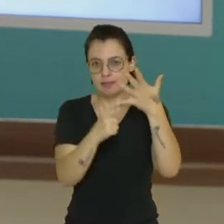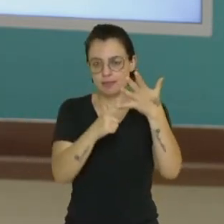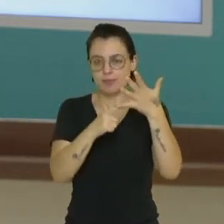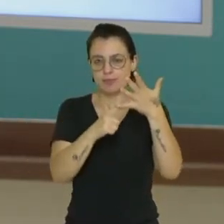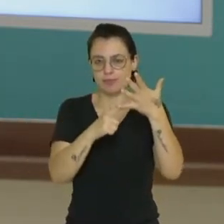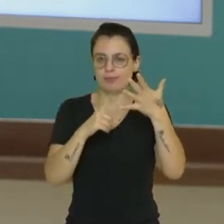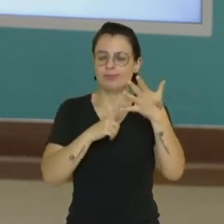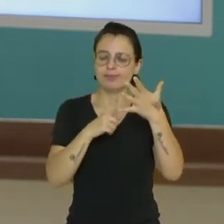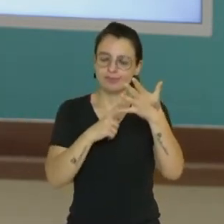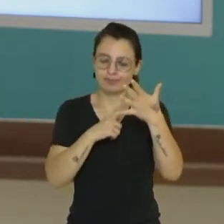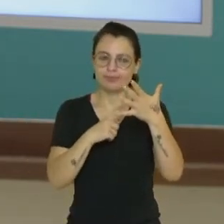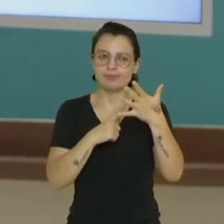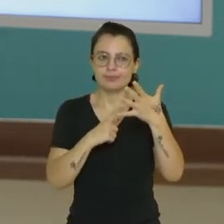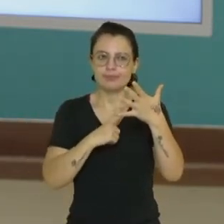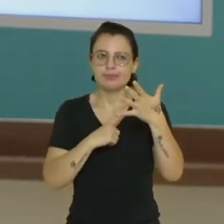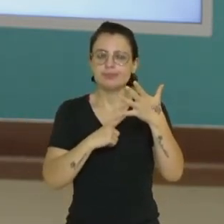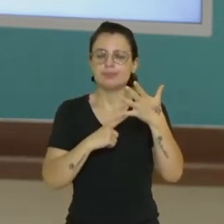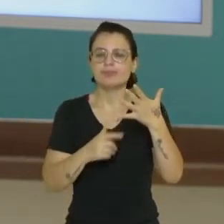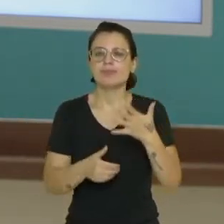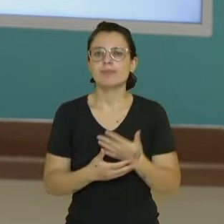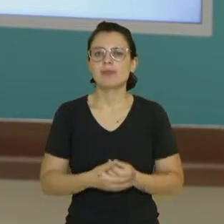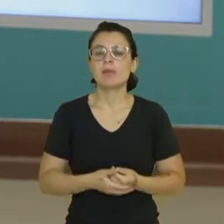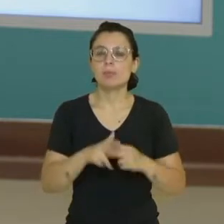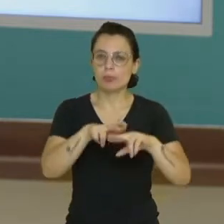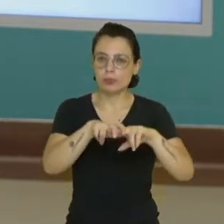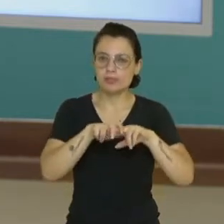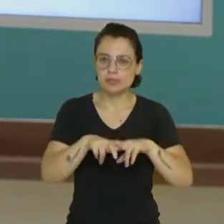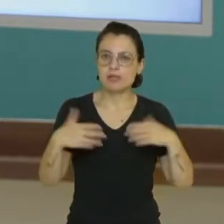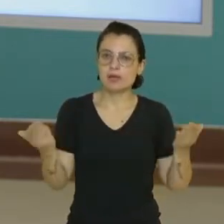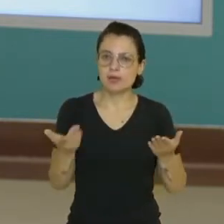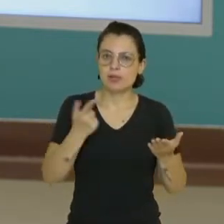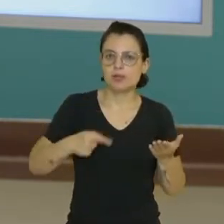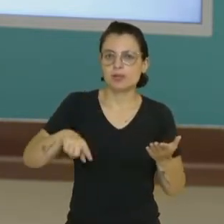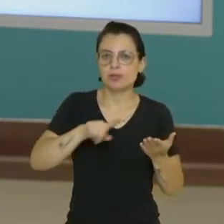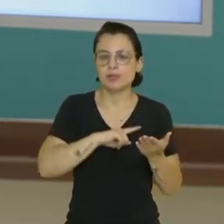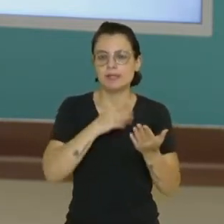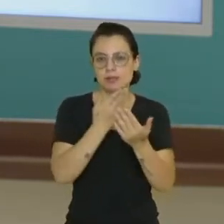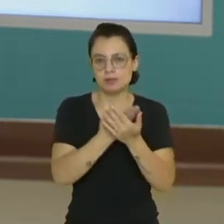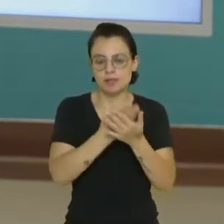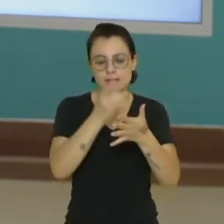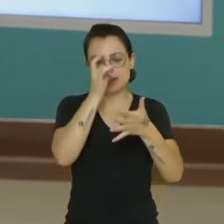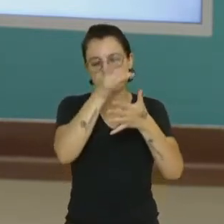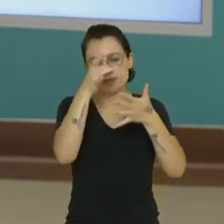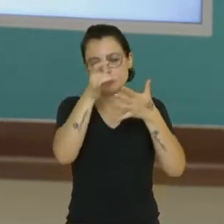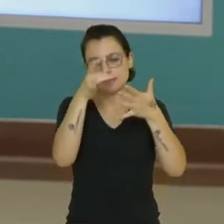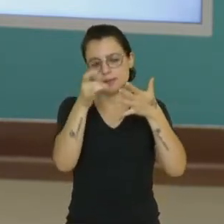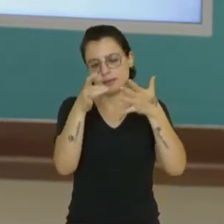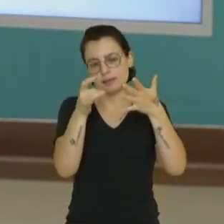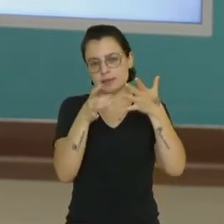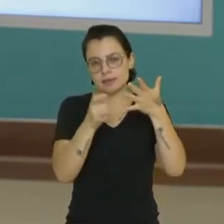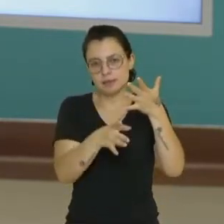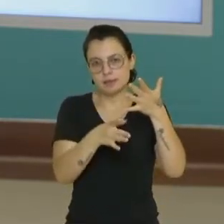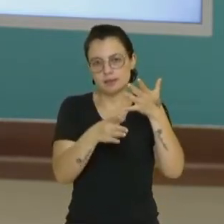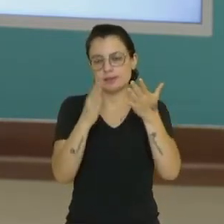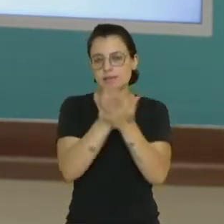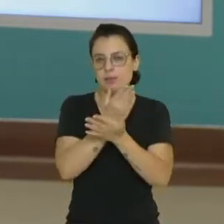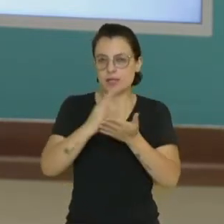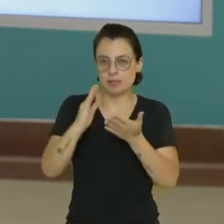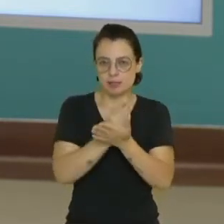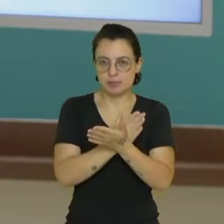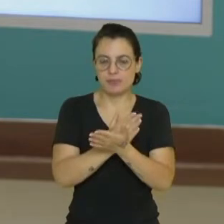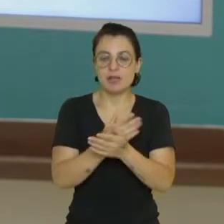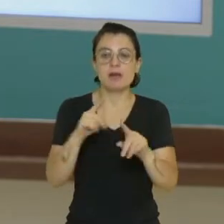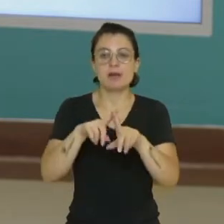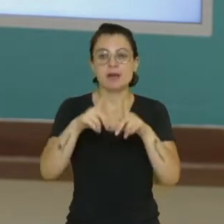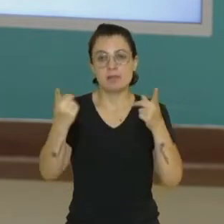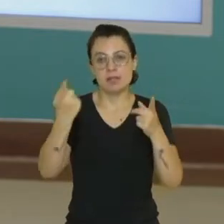outras questões particulares. Por isso, estudamos cada uma da outra separadamente. Mas